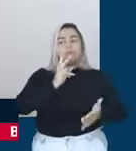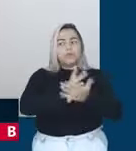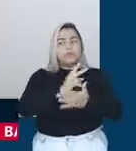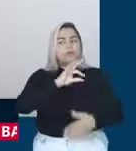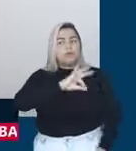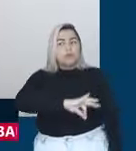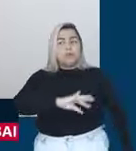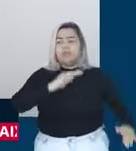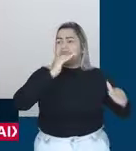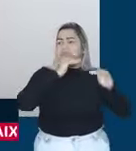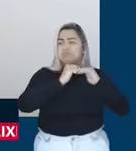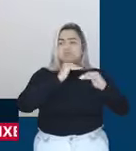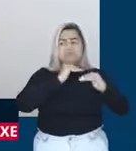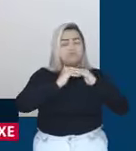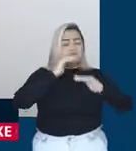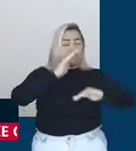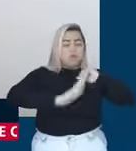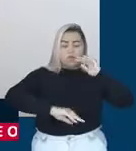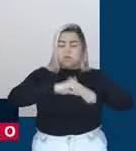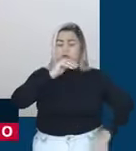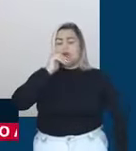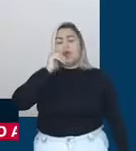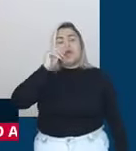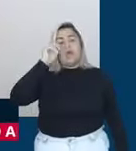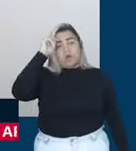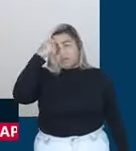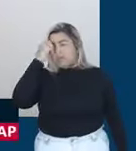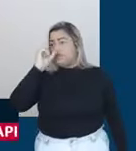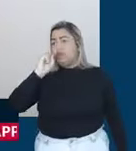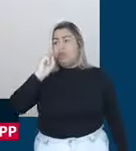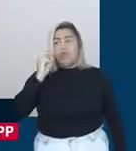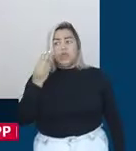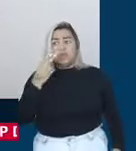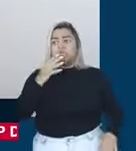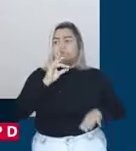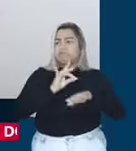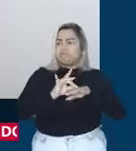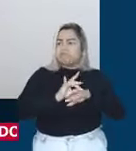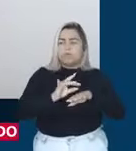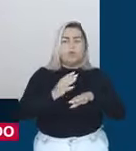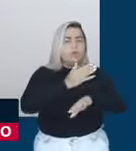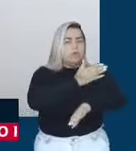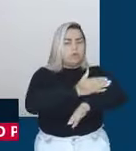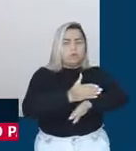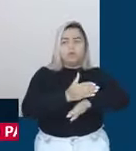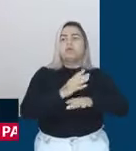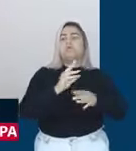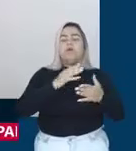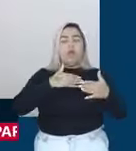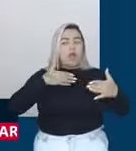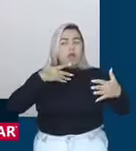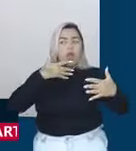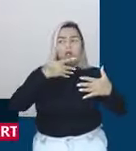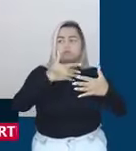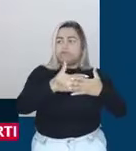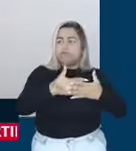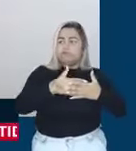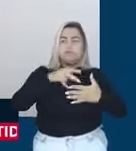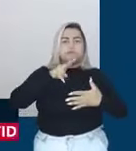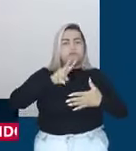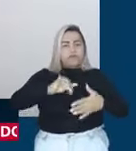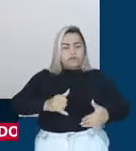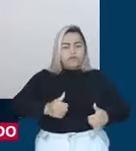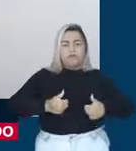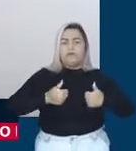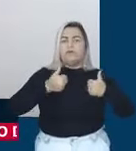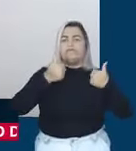mulher, independente de ser negro ou branco ou não. Então, isso é um grande avanço. Pode crer que vai alavancar muito